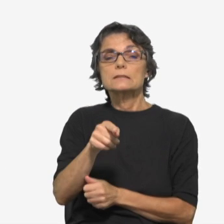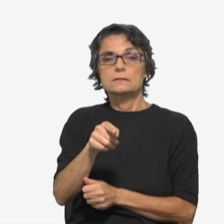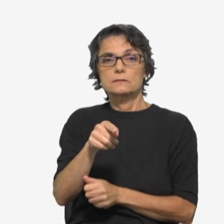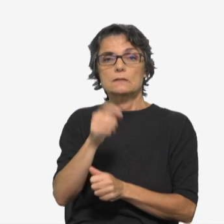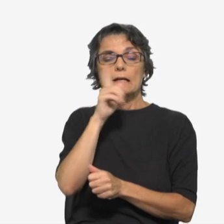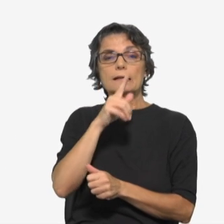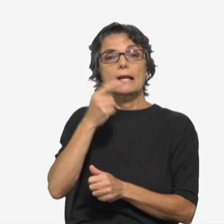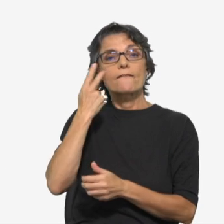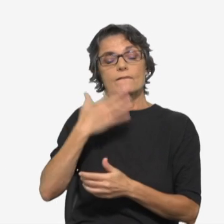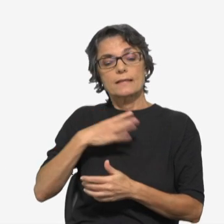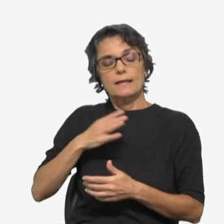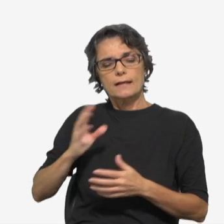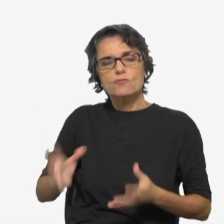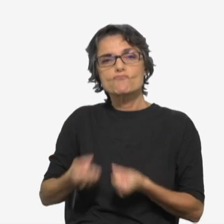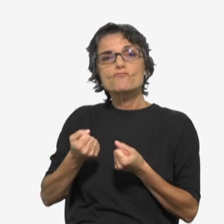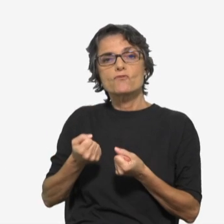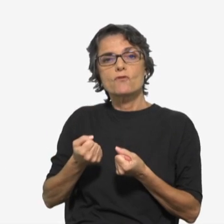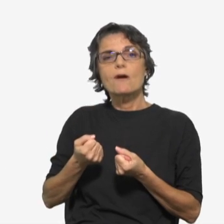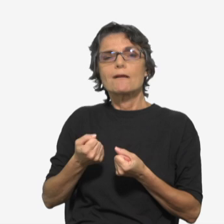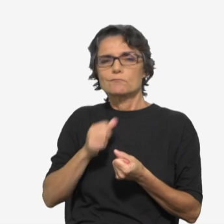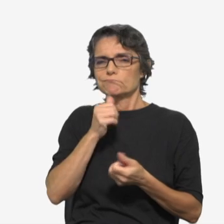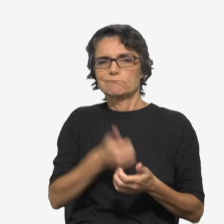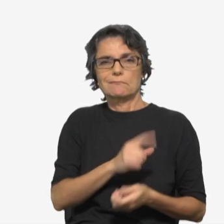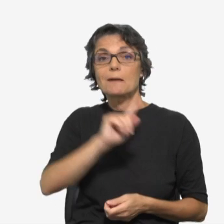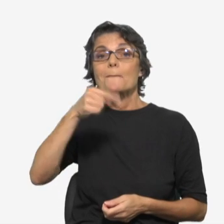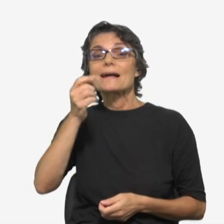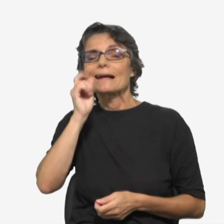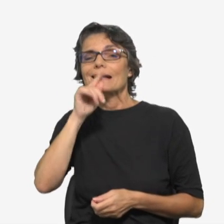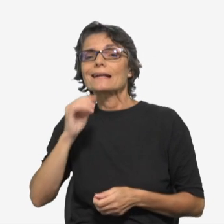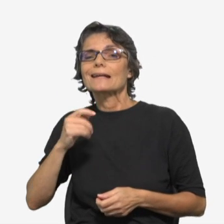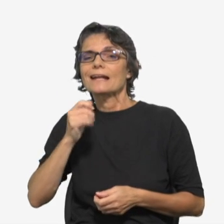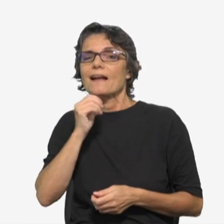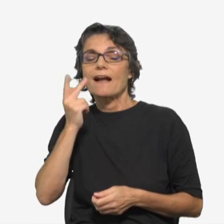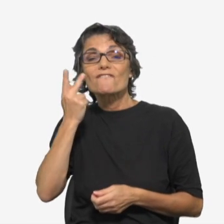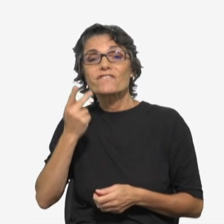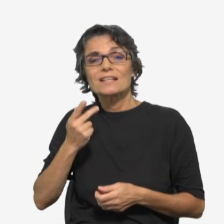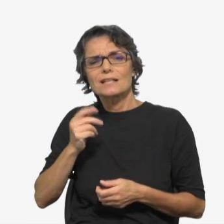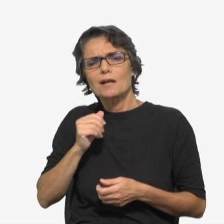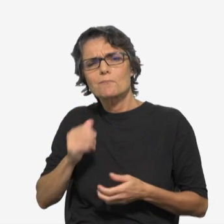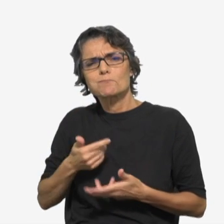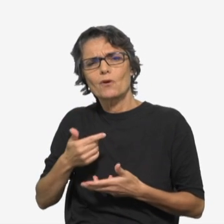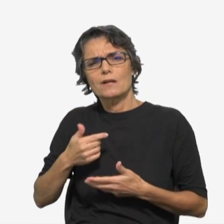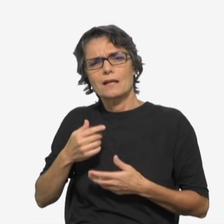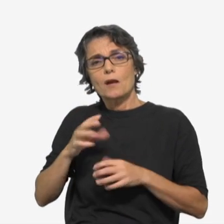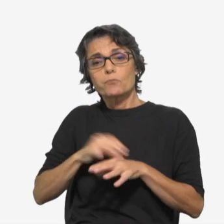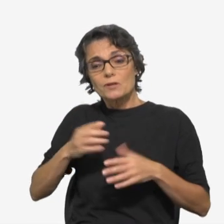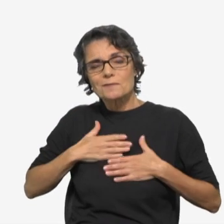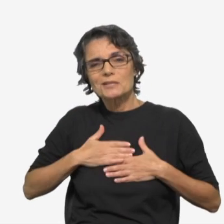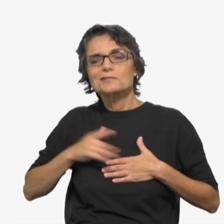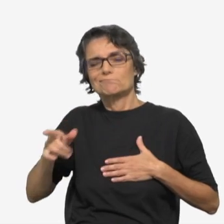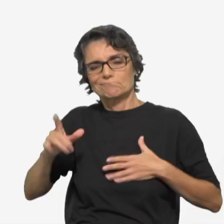salvar a sua vida, perdê-la-á, mas quem perder a vida, por causa de mim e do Evangelho, salvá-la-á.